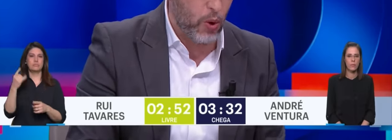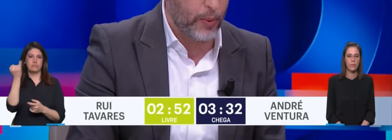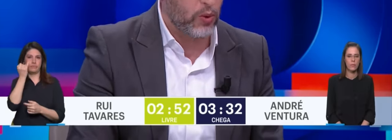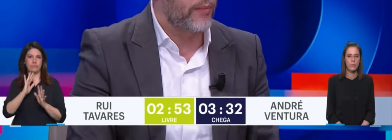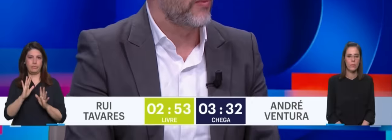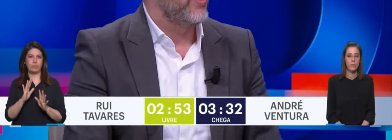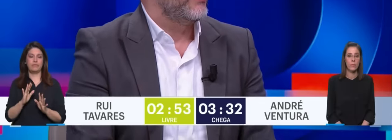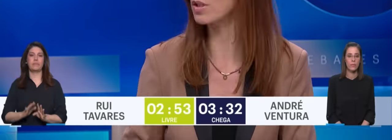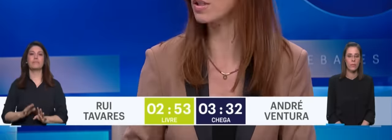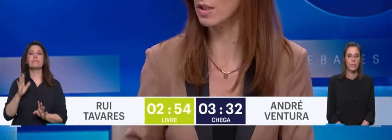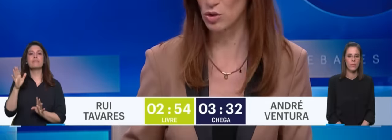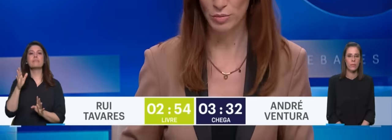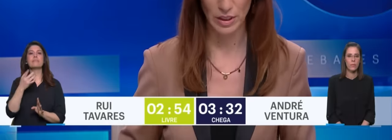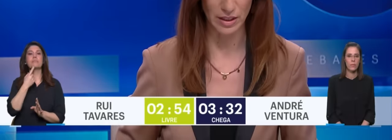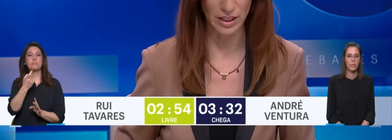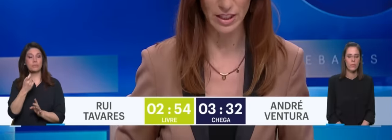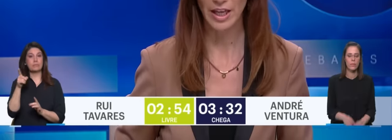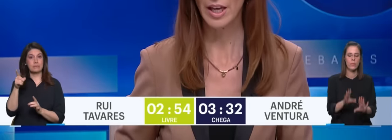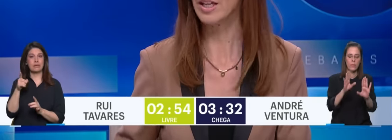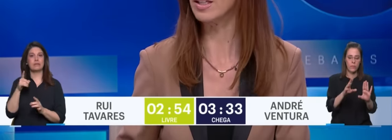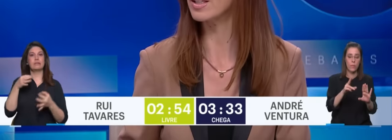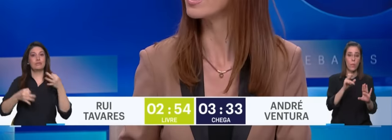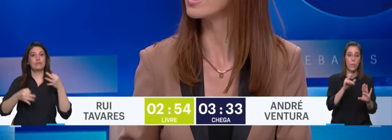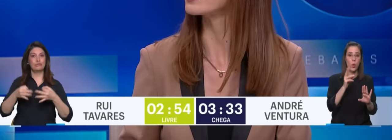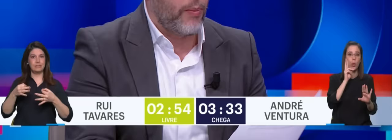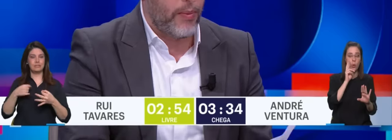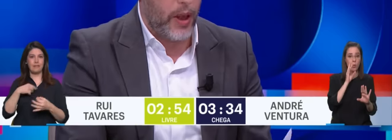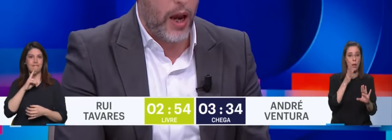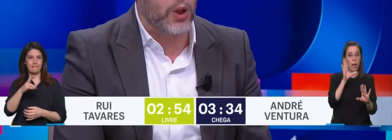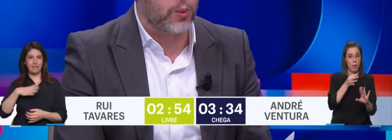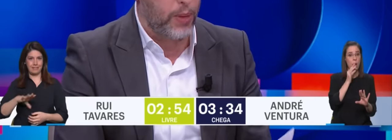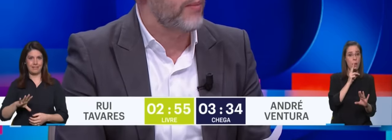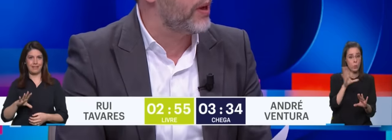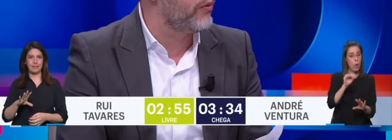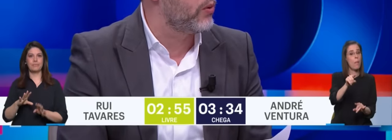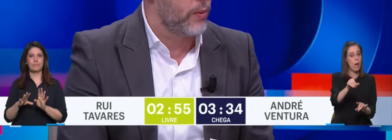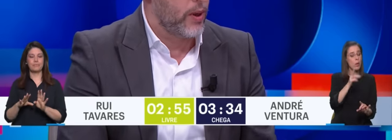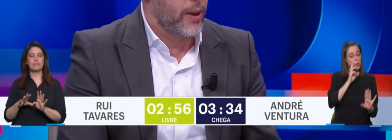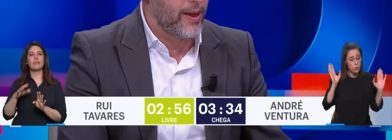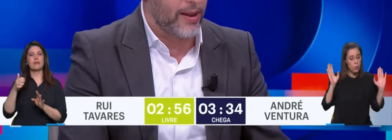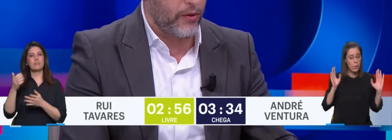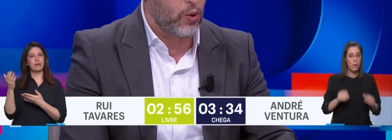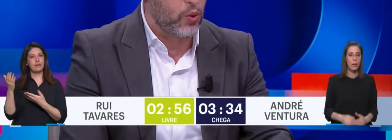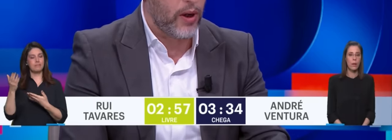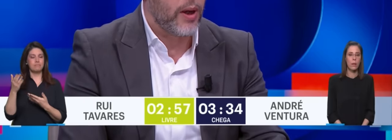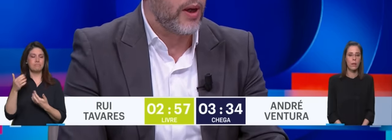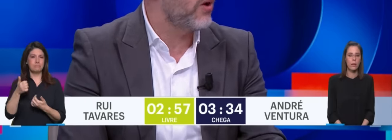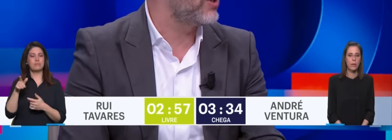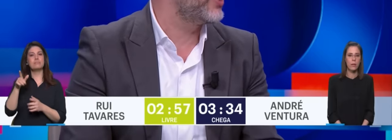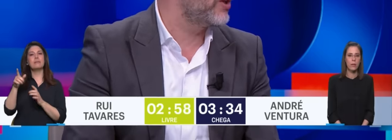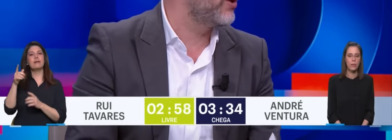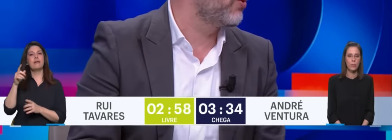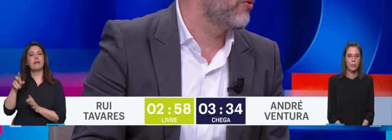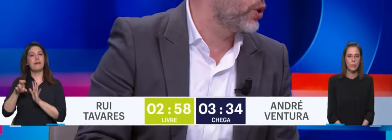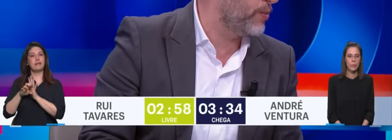à sua pergunta a minha questão sobre a justiça e sobre aquil bemvindo que André Ventura Agora